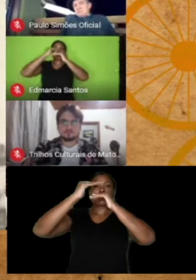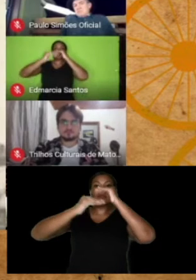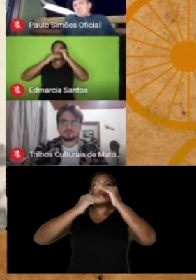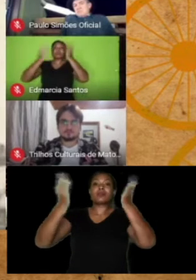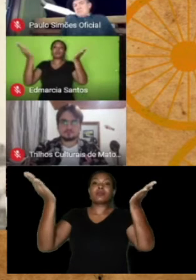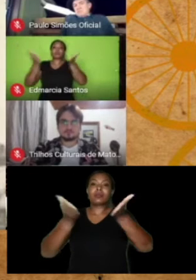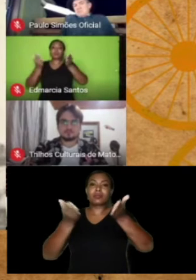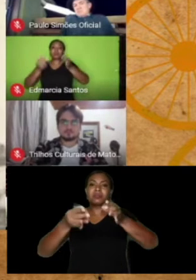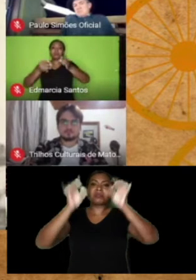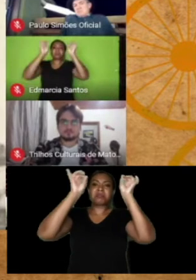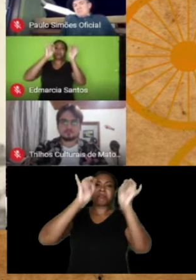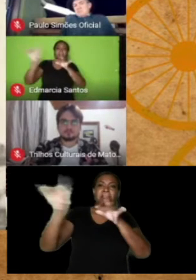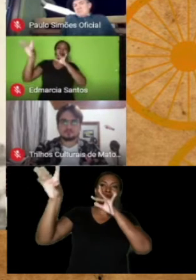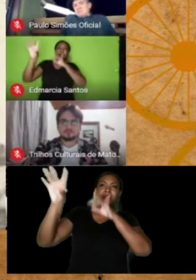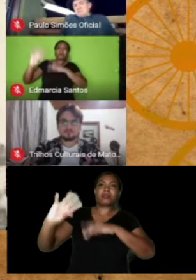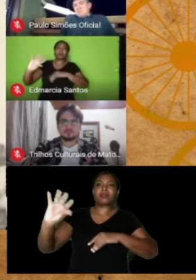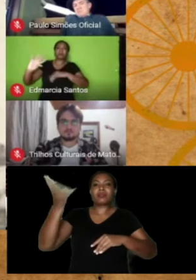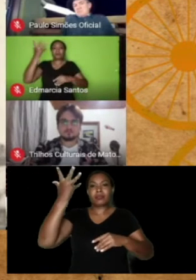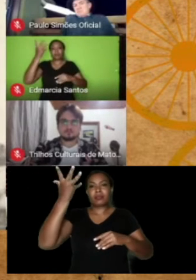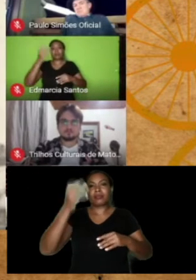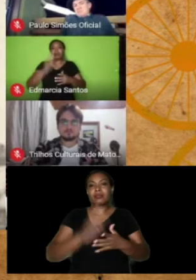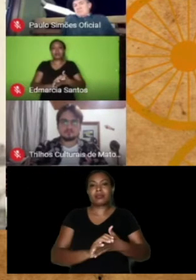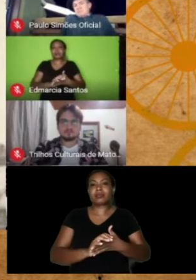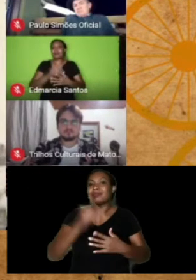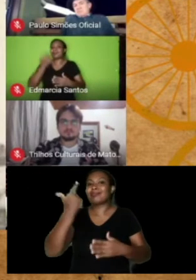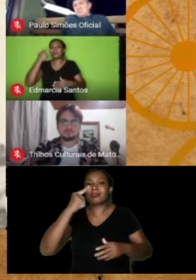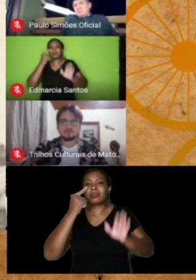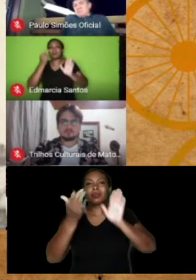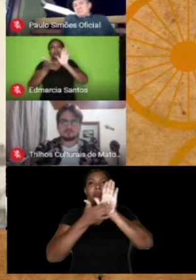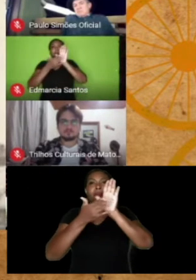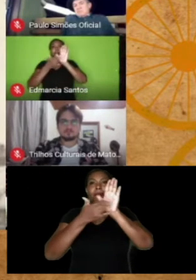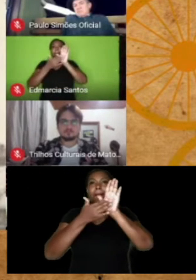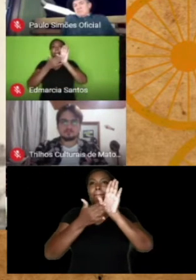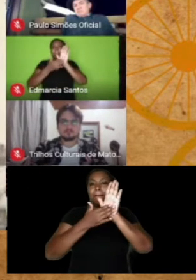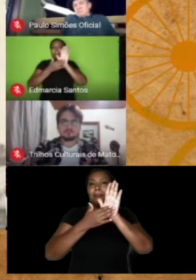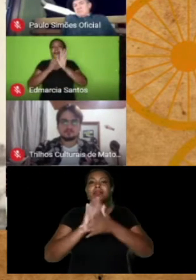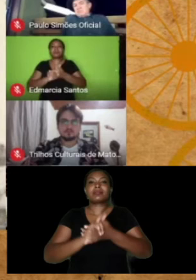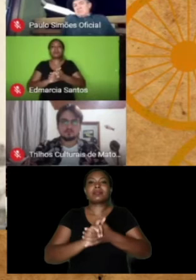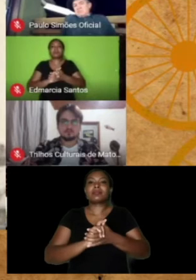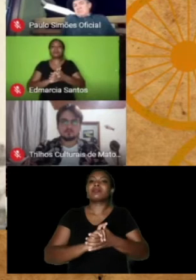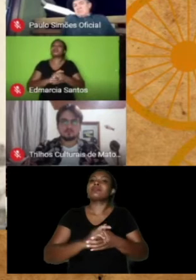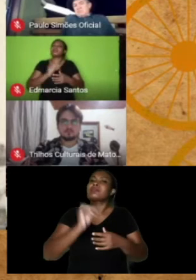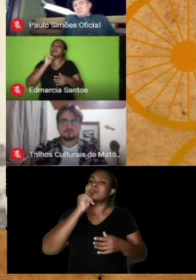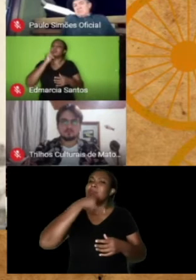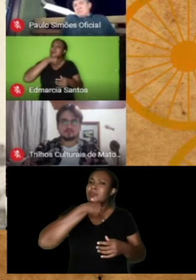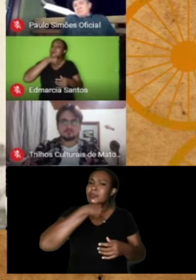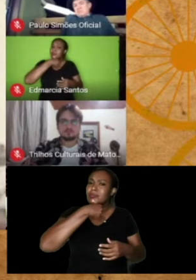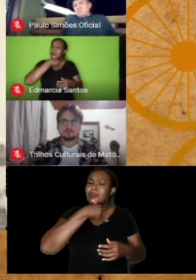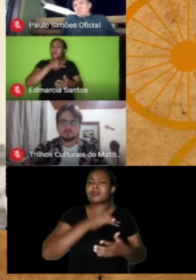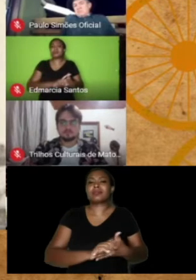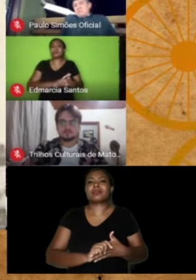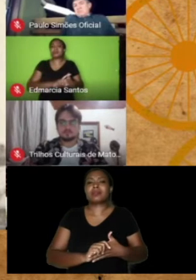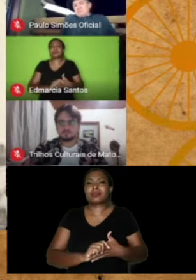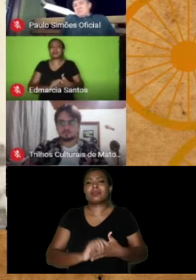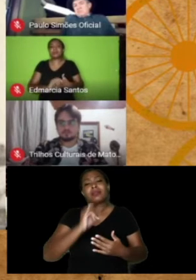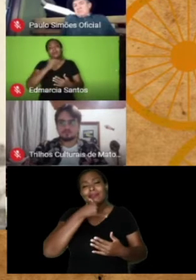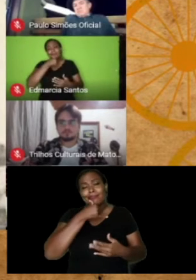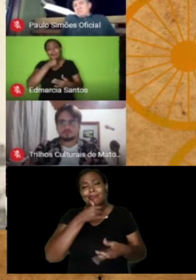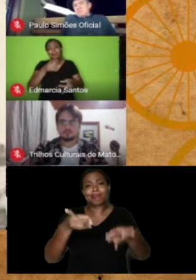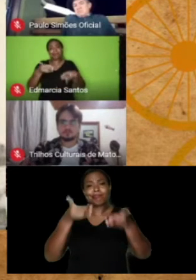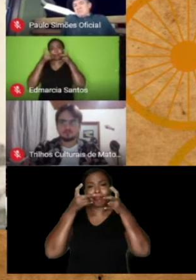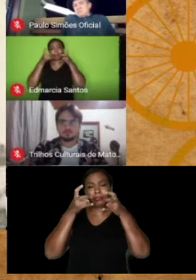aí ao descaso e sem propostas. Né? Isso é uma coisa muito triste, né?